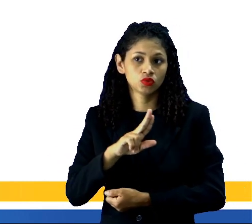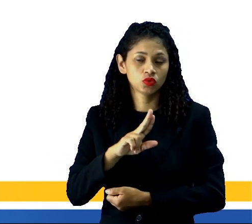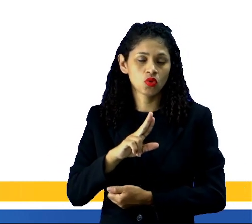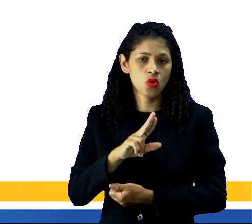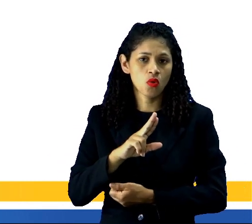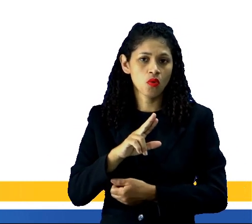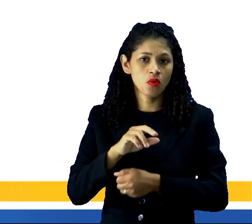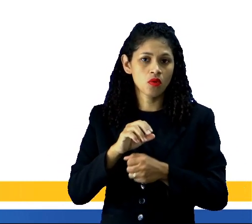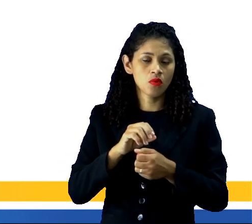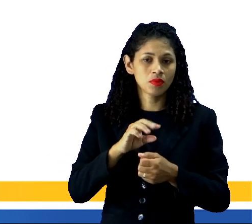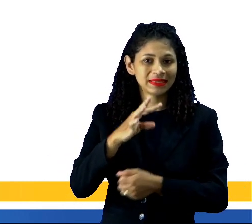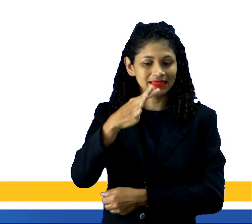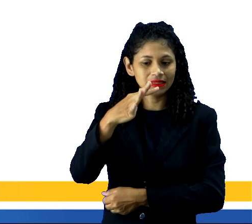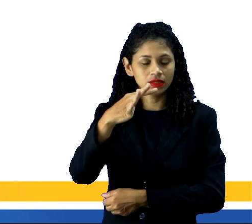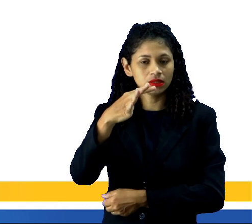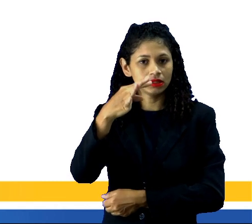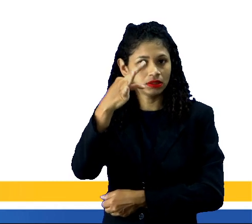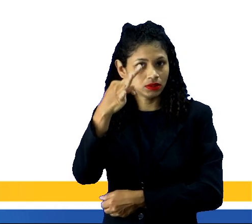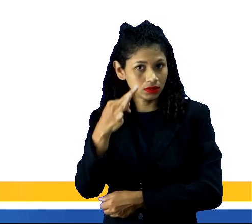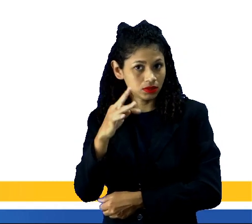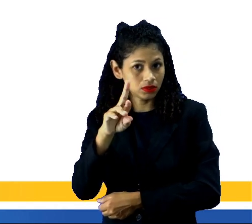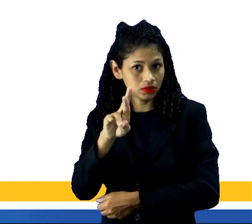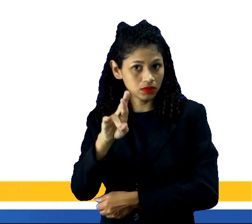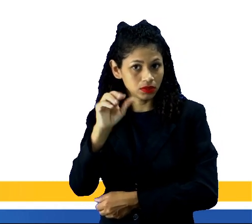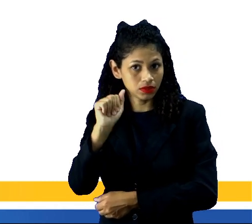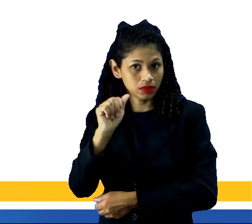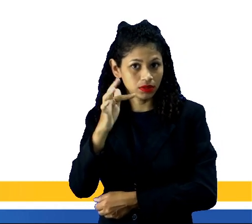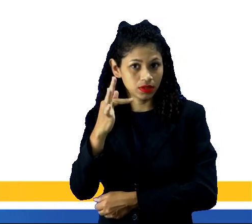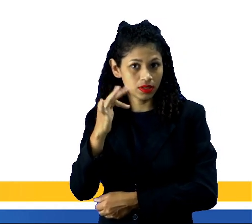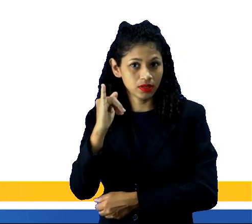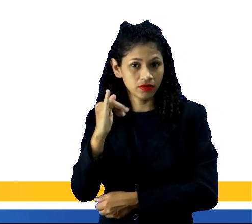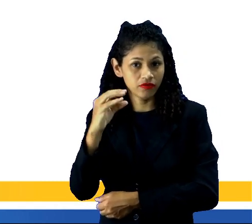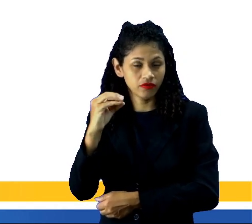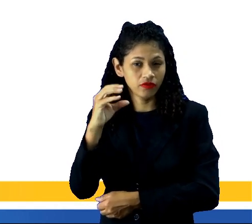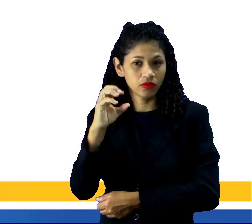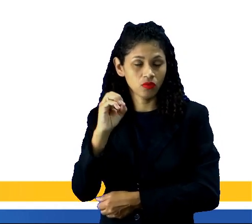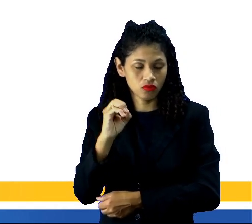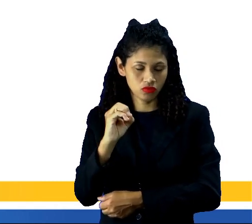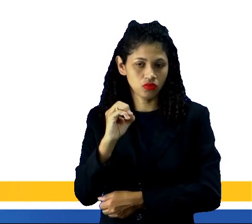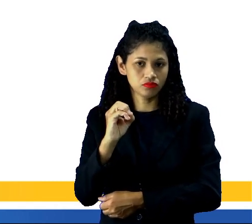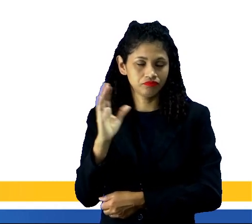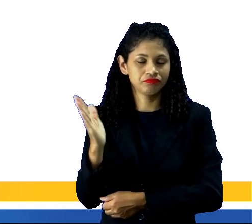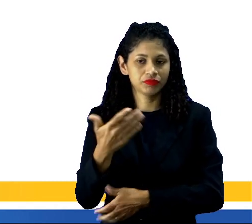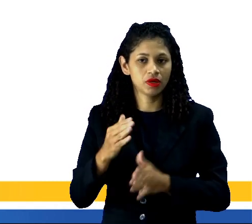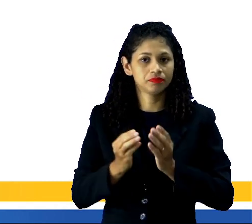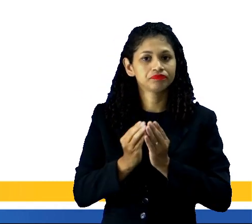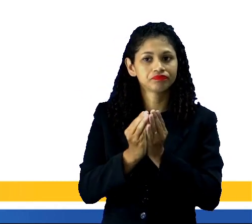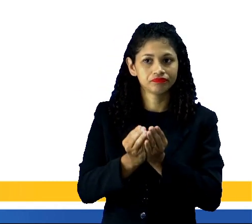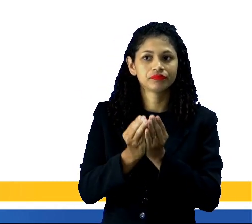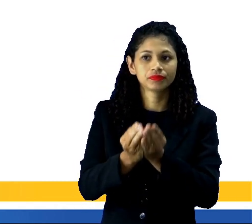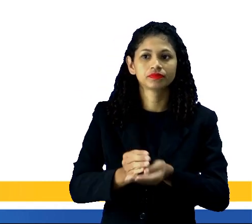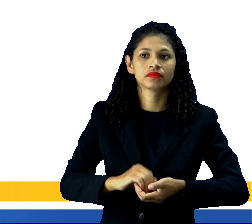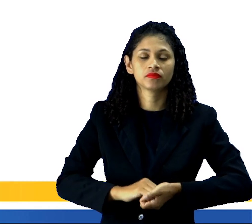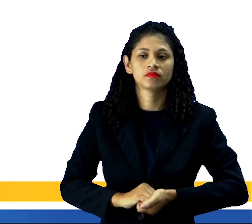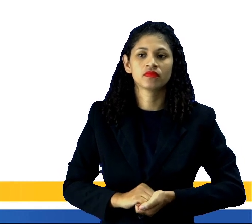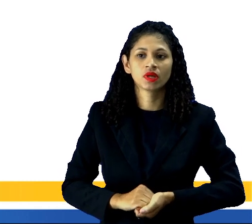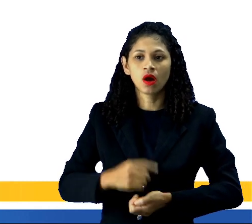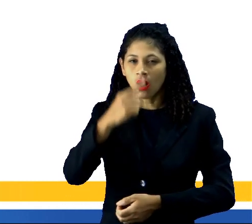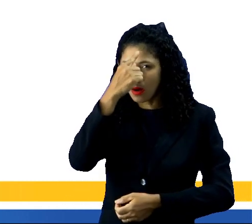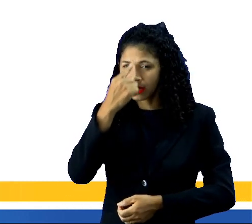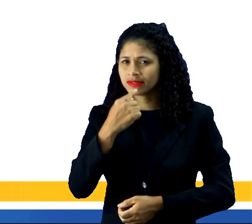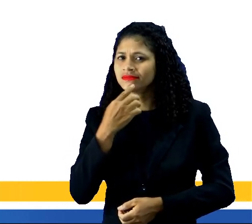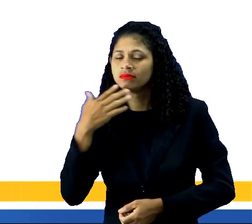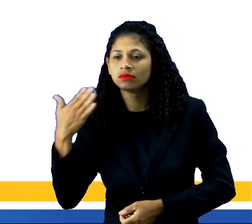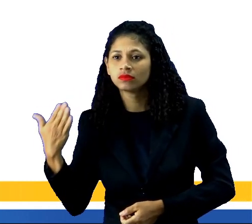atlântico, onde se inaugura, né. Observe aí a região, né, de origem